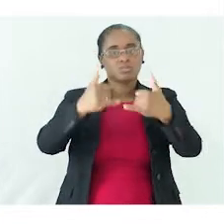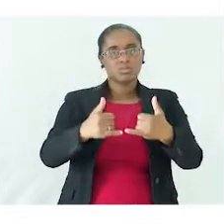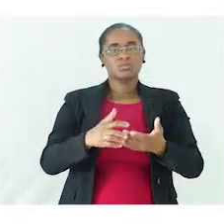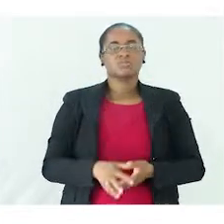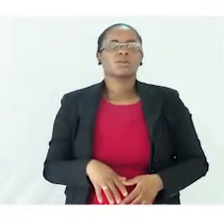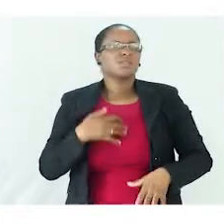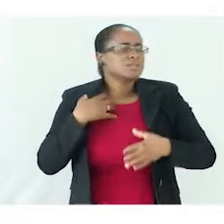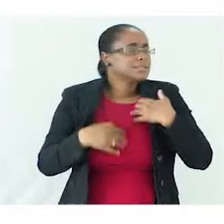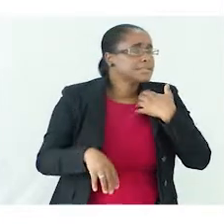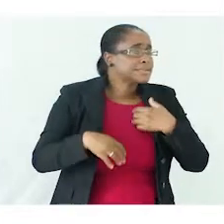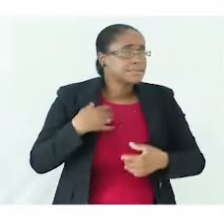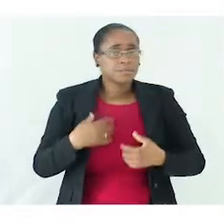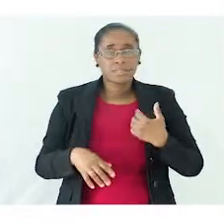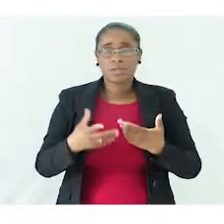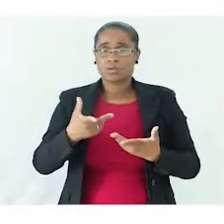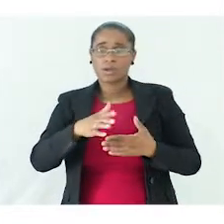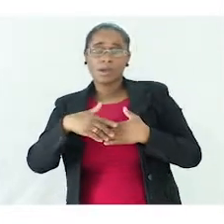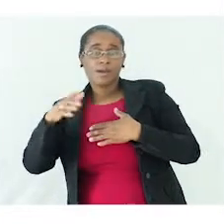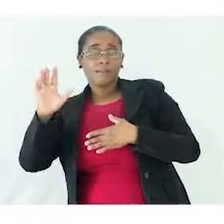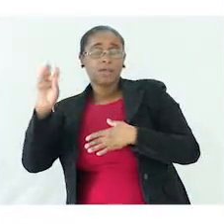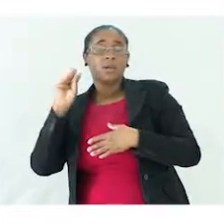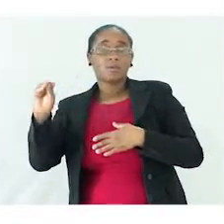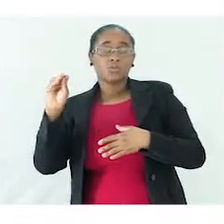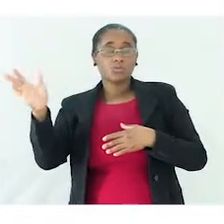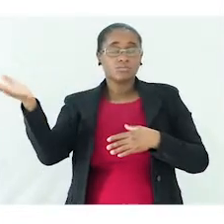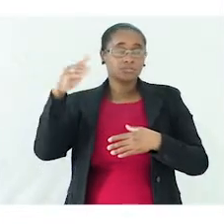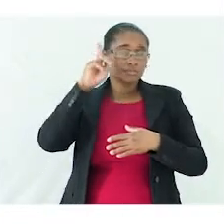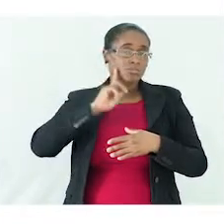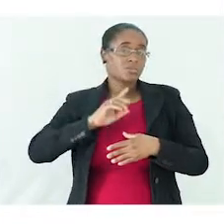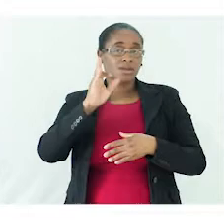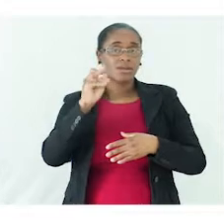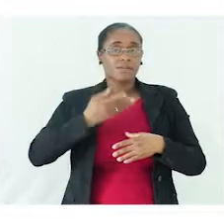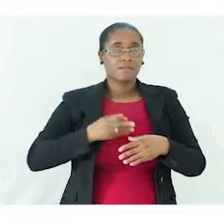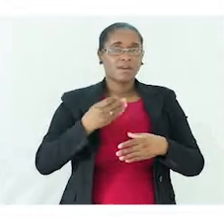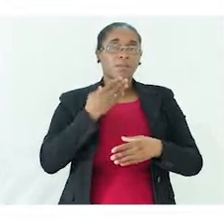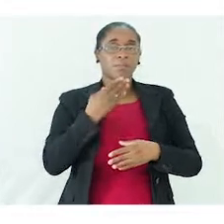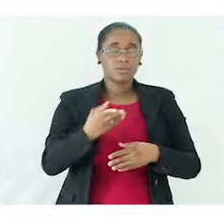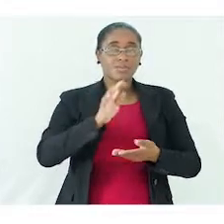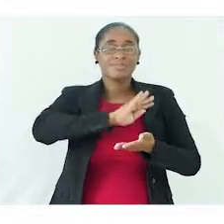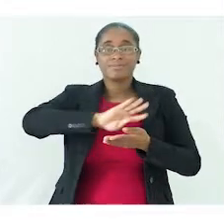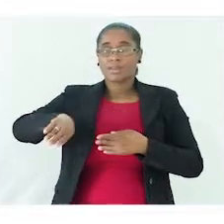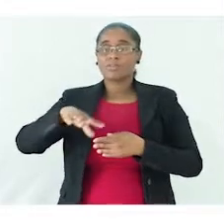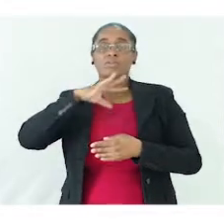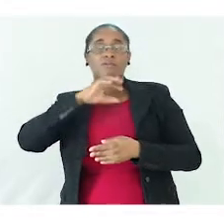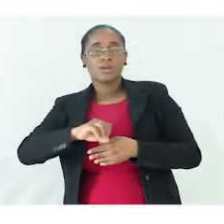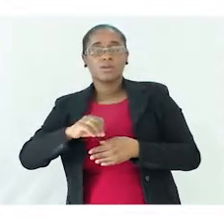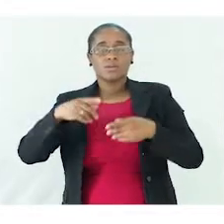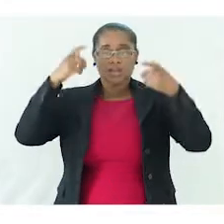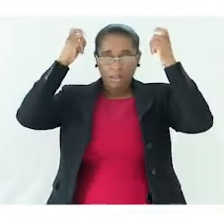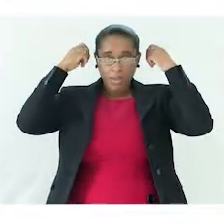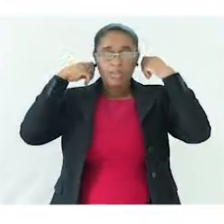Desesperado, mandou chamar as fadas e suplicou-lhes que tirassem ao filho as